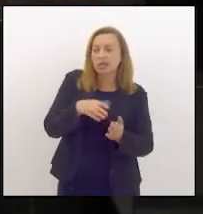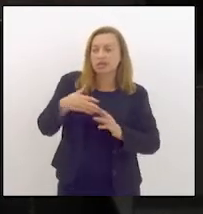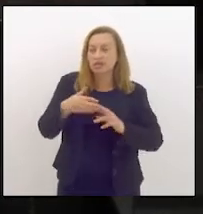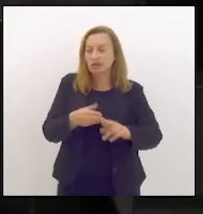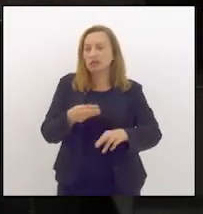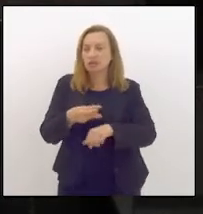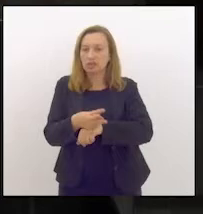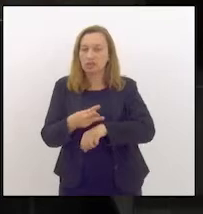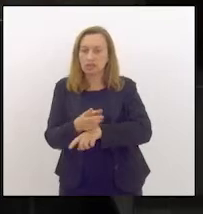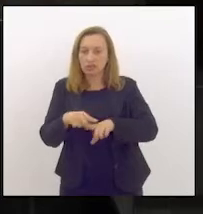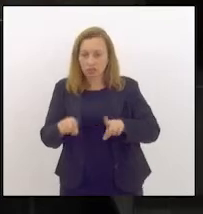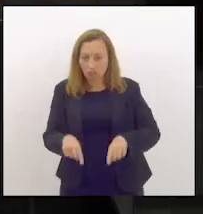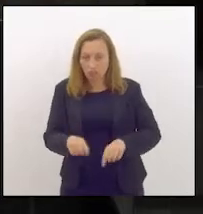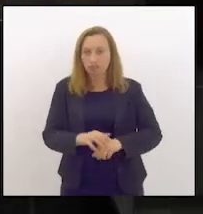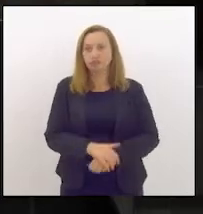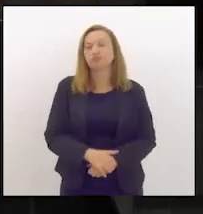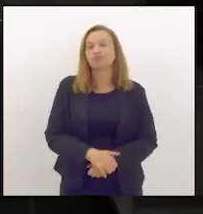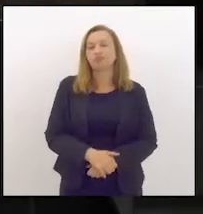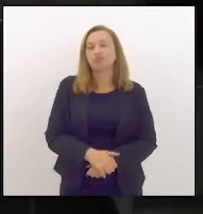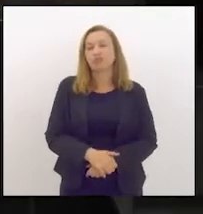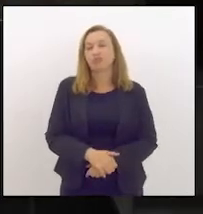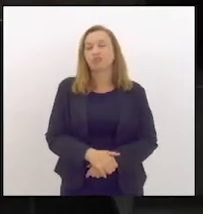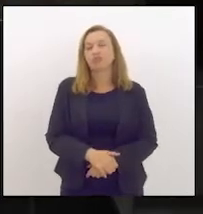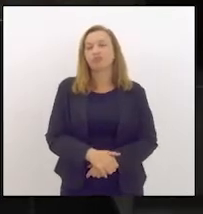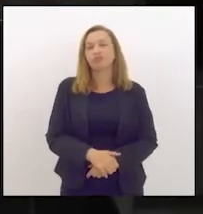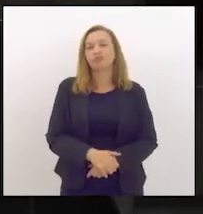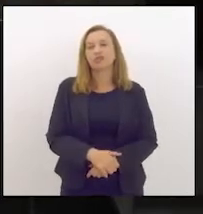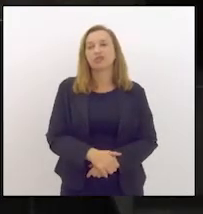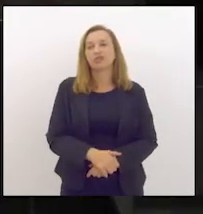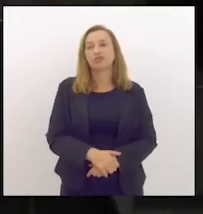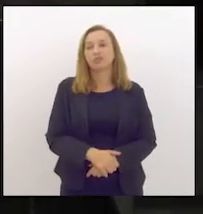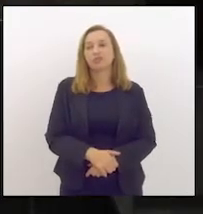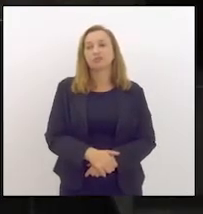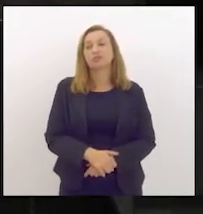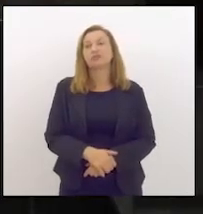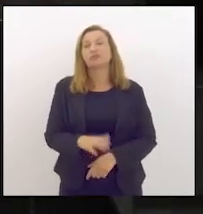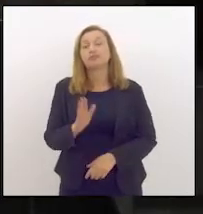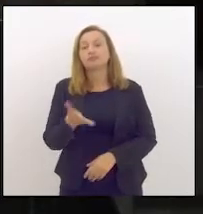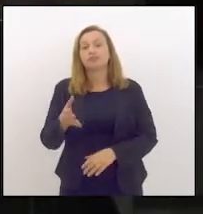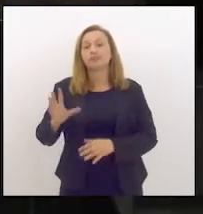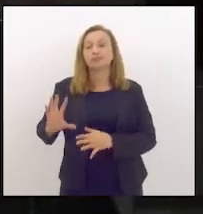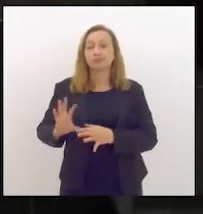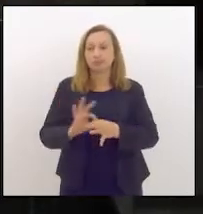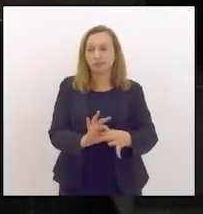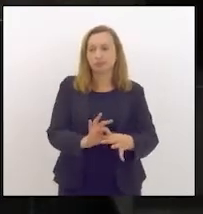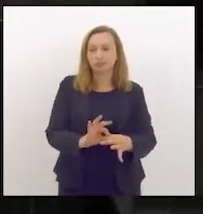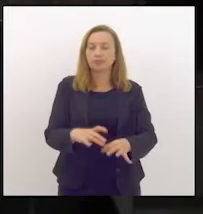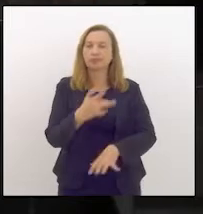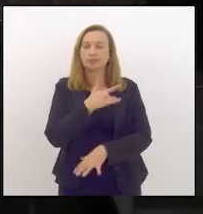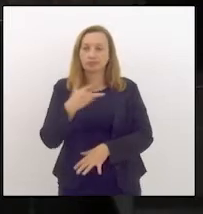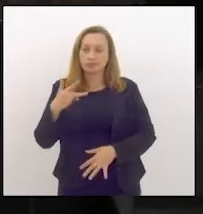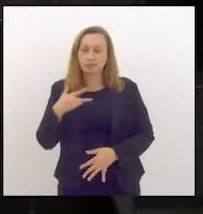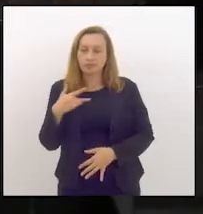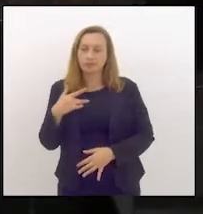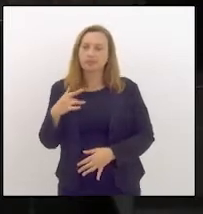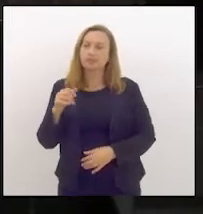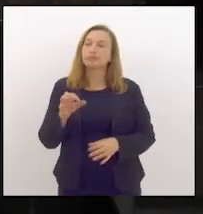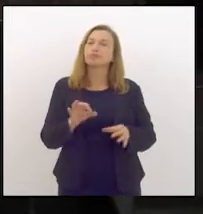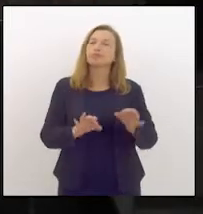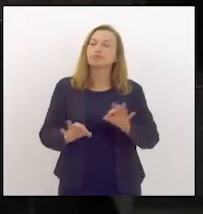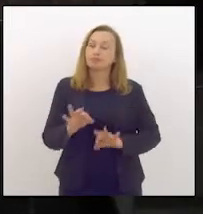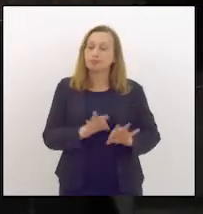terceirizações a central de tecido a legislação que já estava implantada na saúde com as organizações